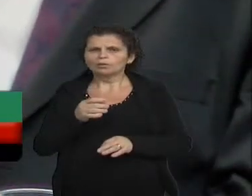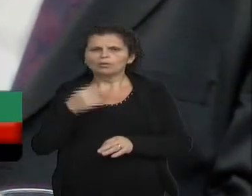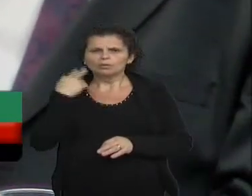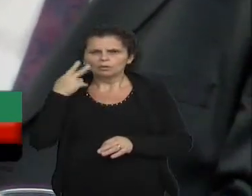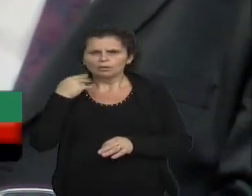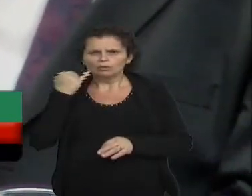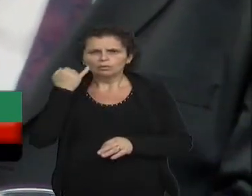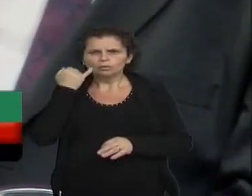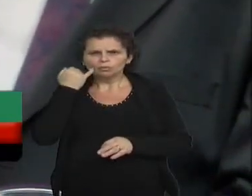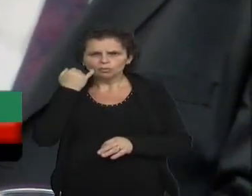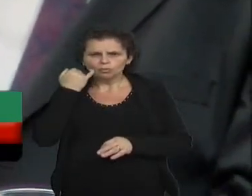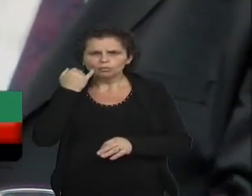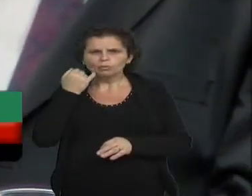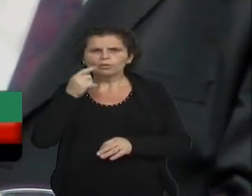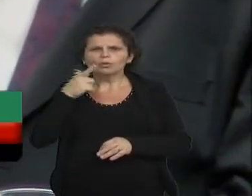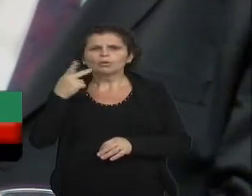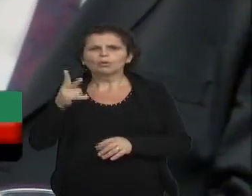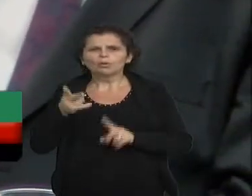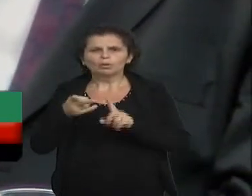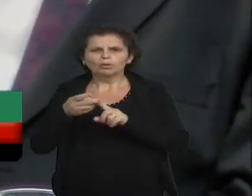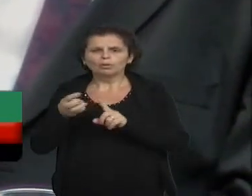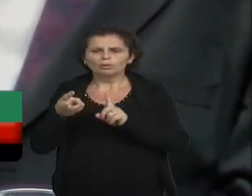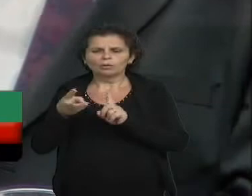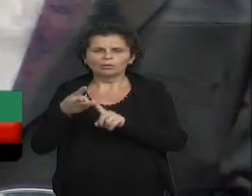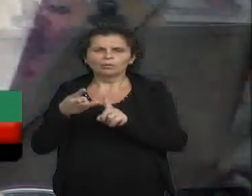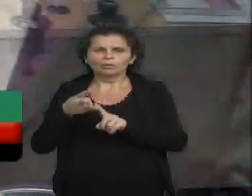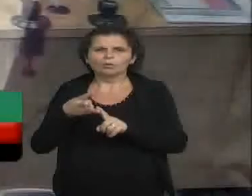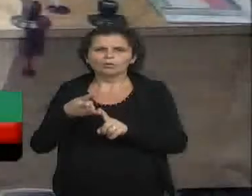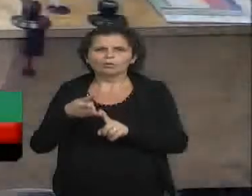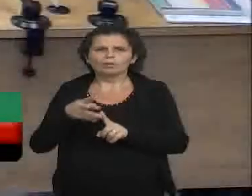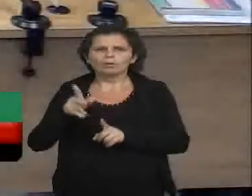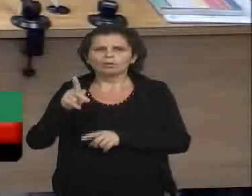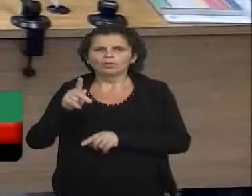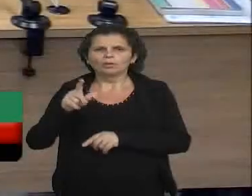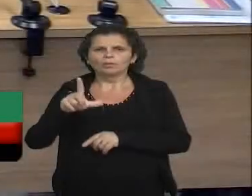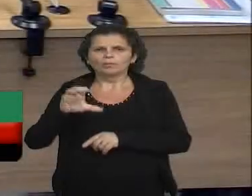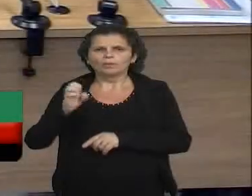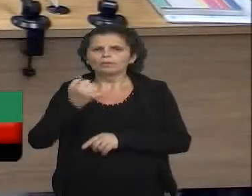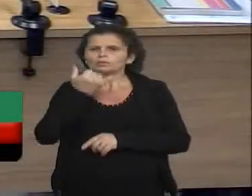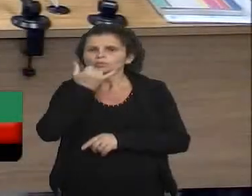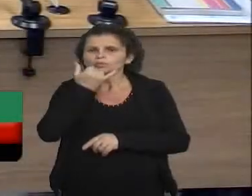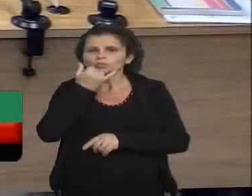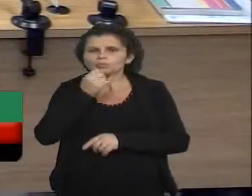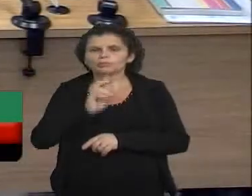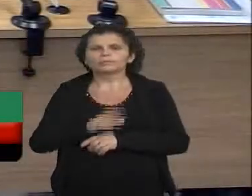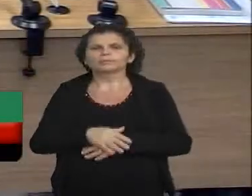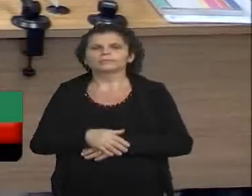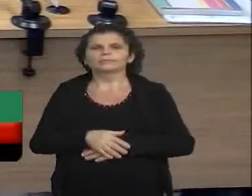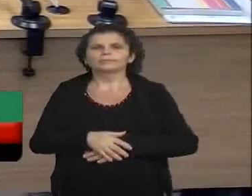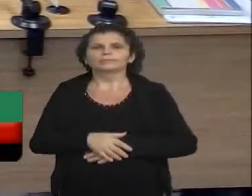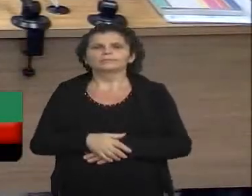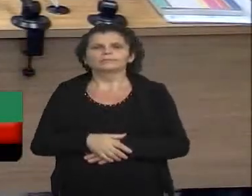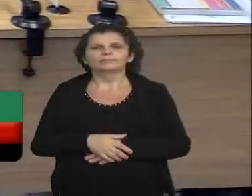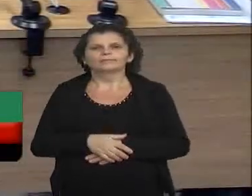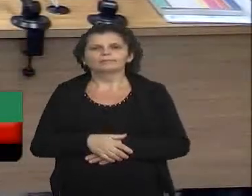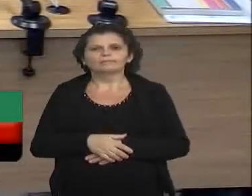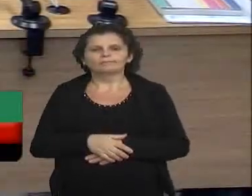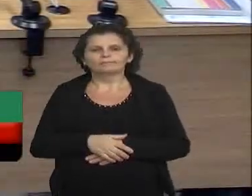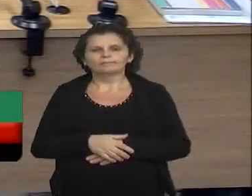vereadora Juliana, vereador Delbi, vereador Pelé. Pelé, me desculpa, tá? Não,